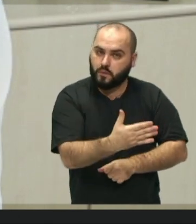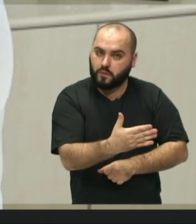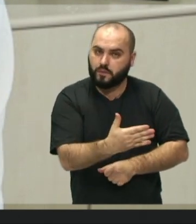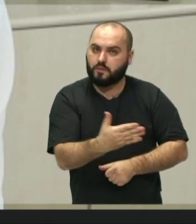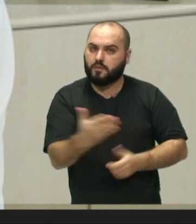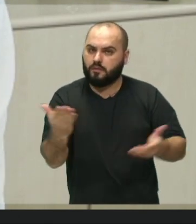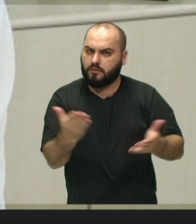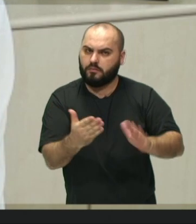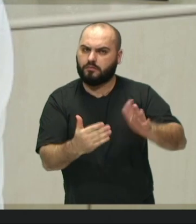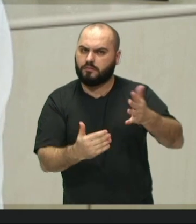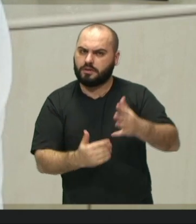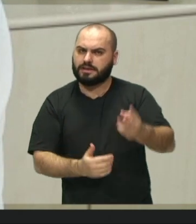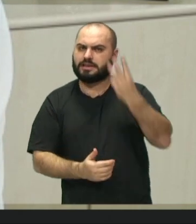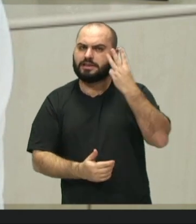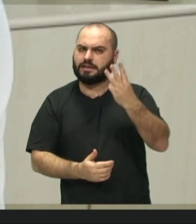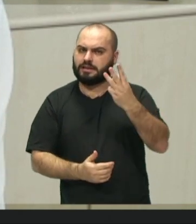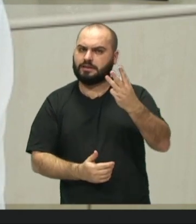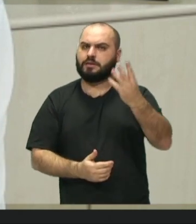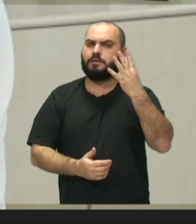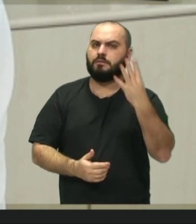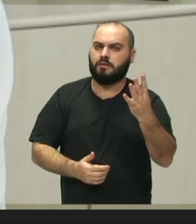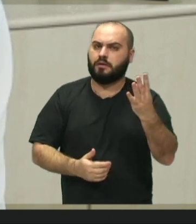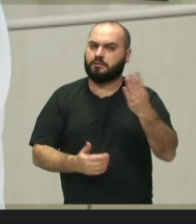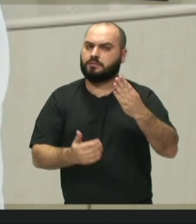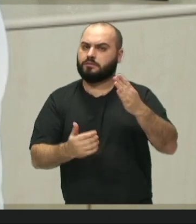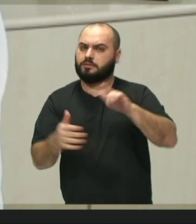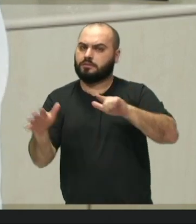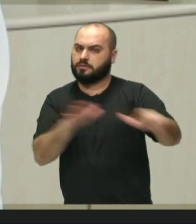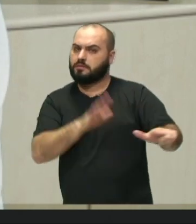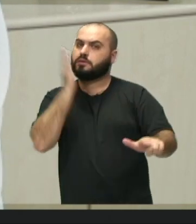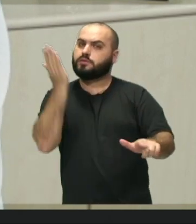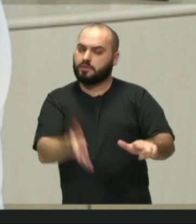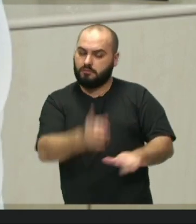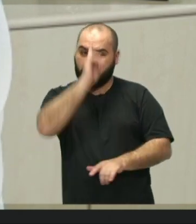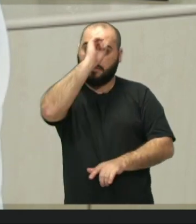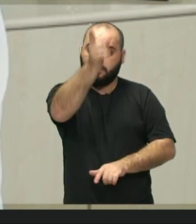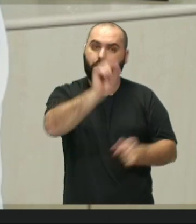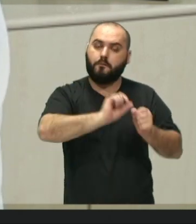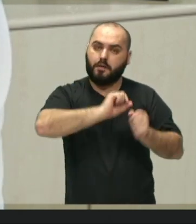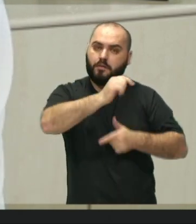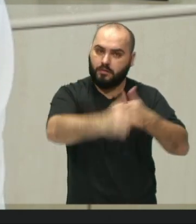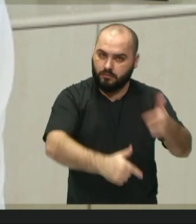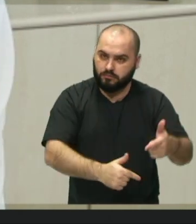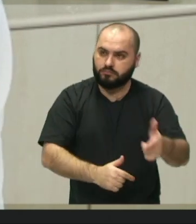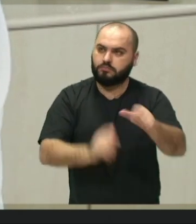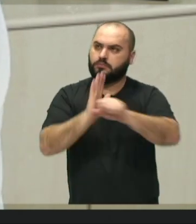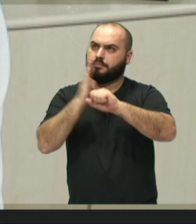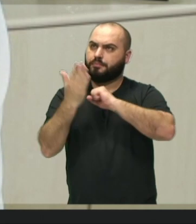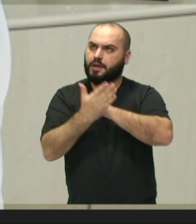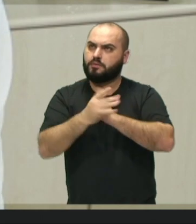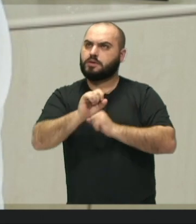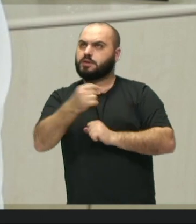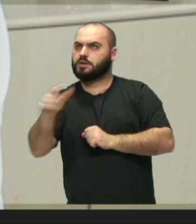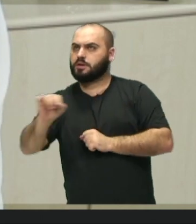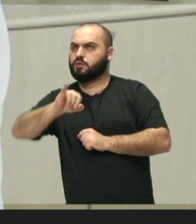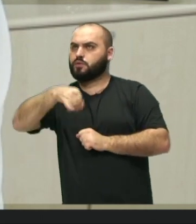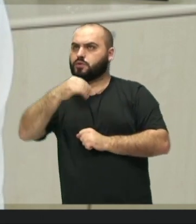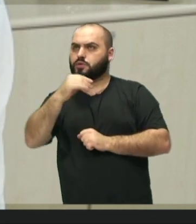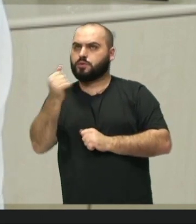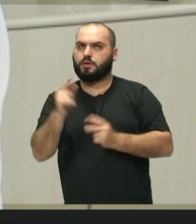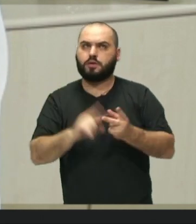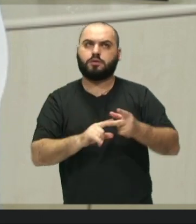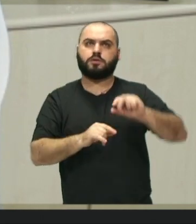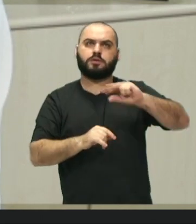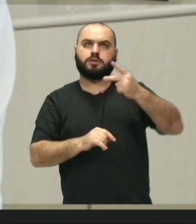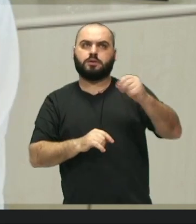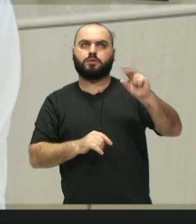de aproximadamente 3, 4 semanas foram dadas ordens de serviço, que atinge então o bairro São João, o bairro São Judas, o Dom Bosco, Nossa Senhora